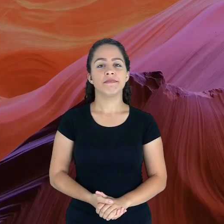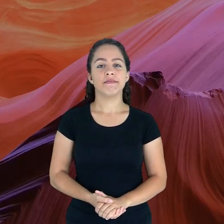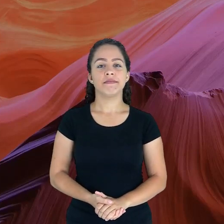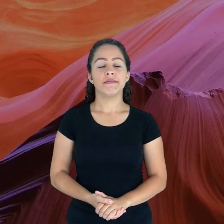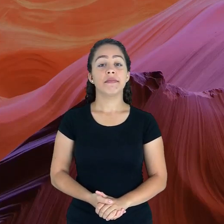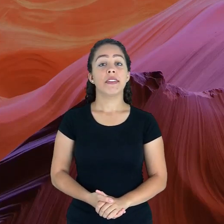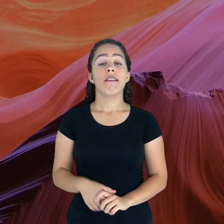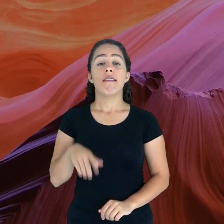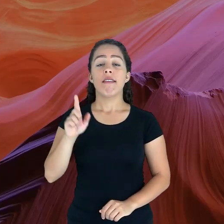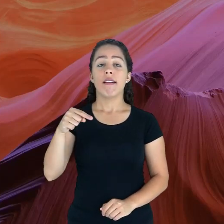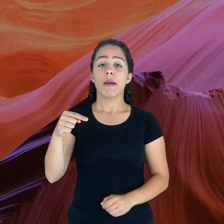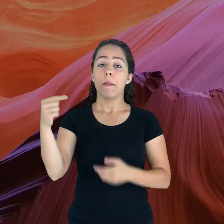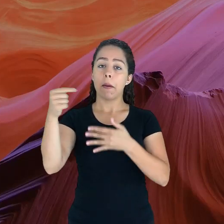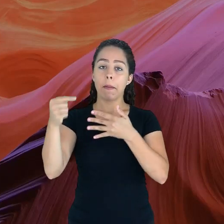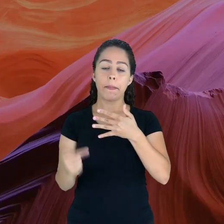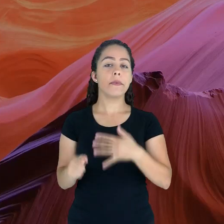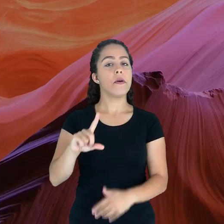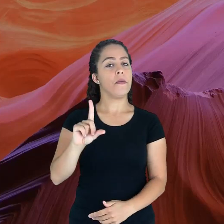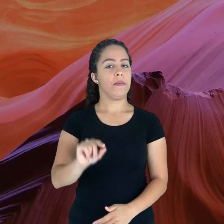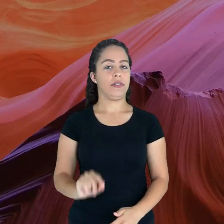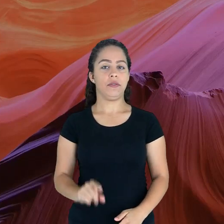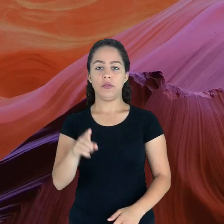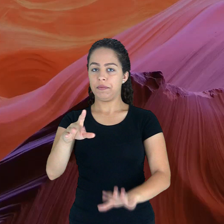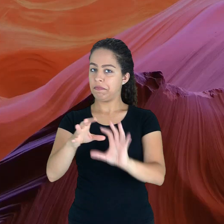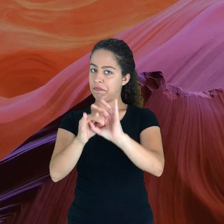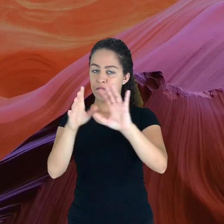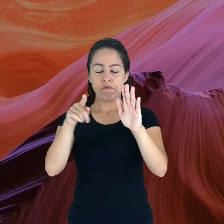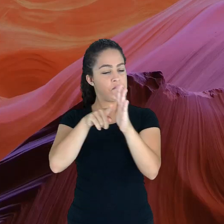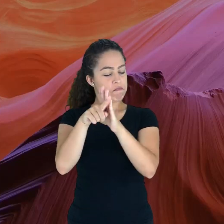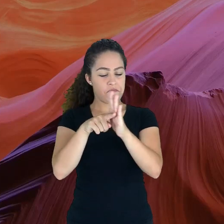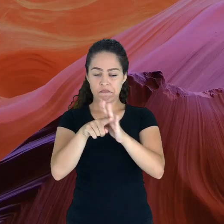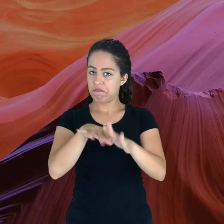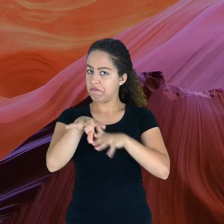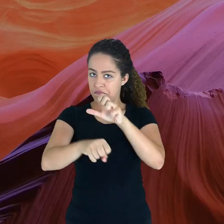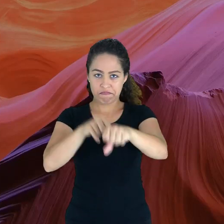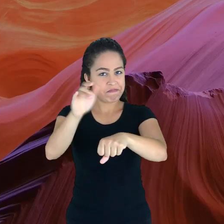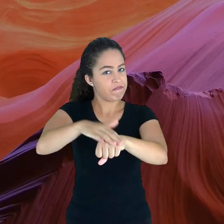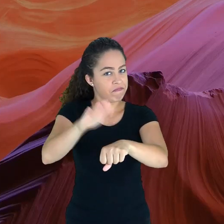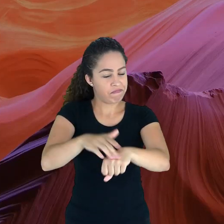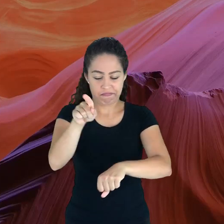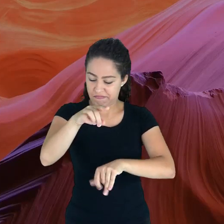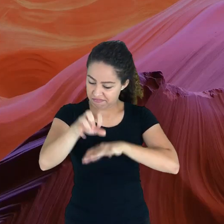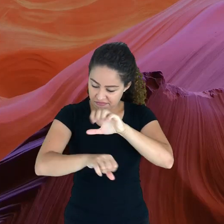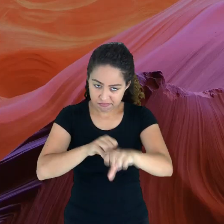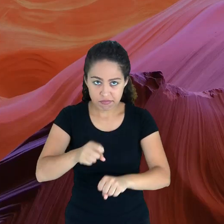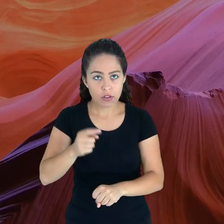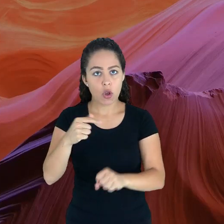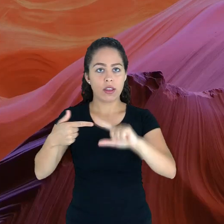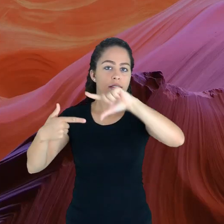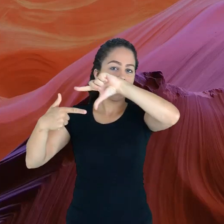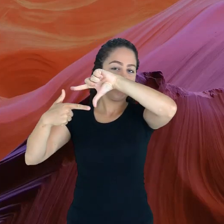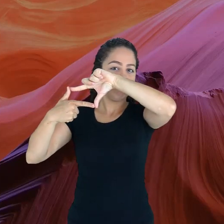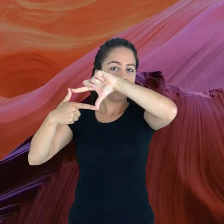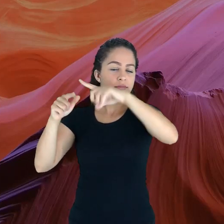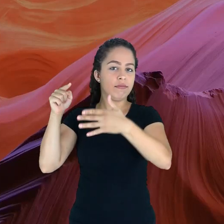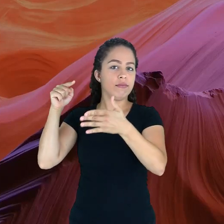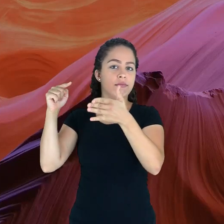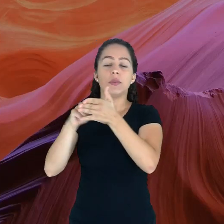Essas são as opções que a gente tem agora. Você pode explorar o restante. E a gente clica agora em Next.